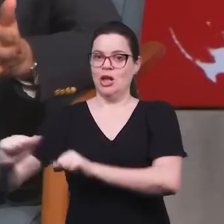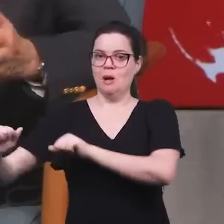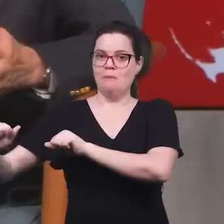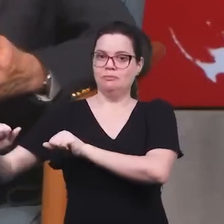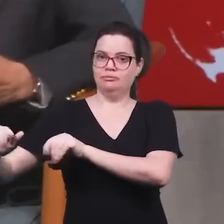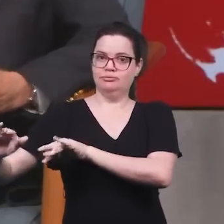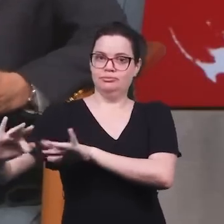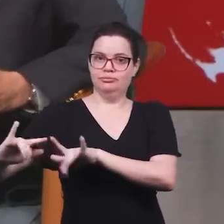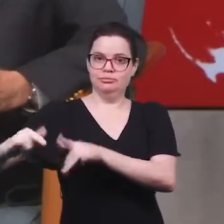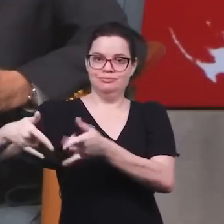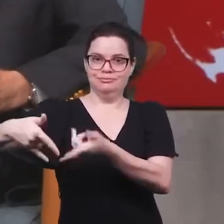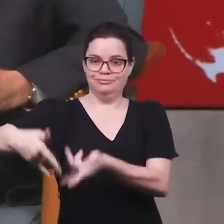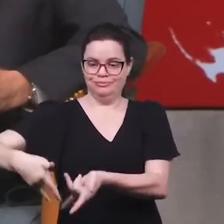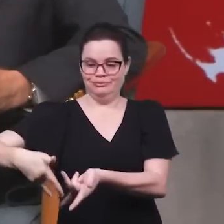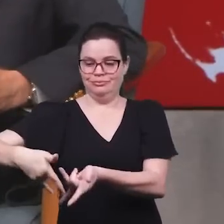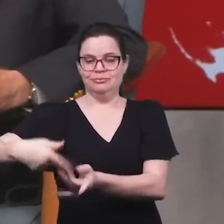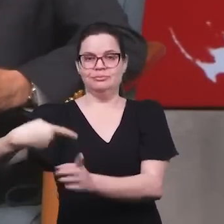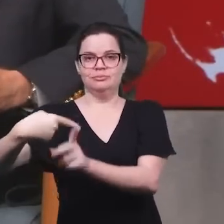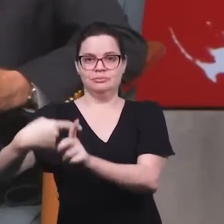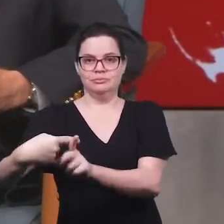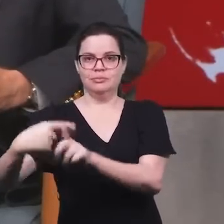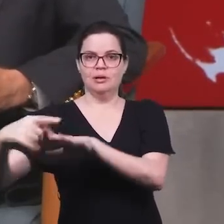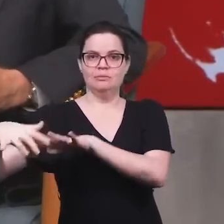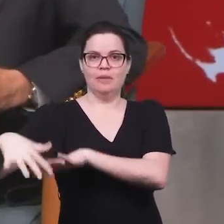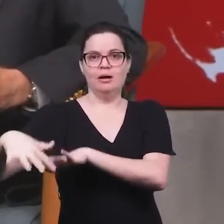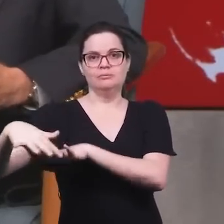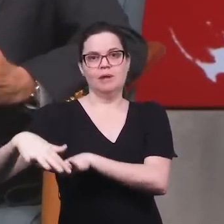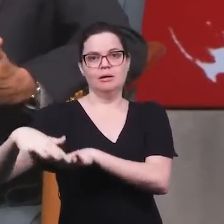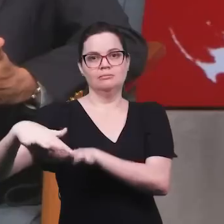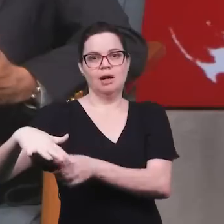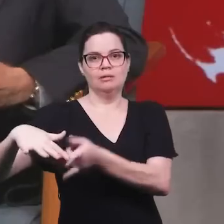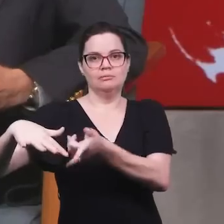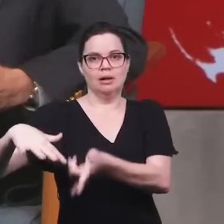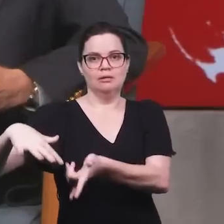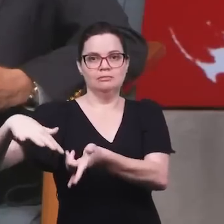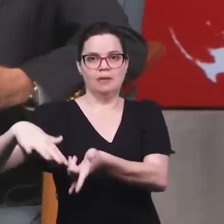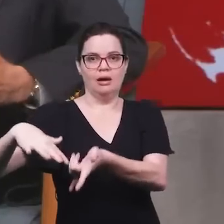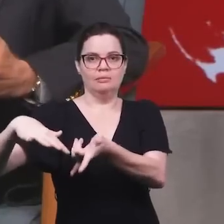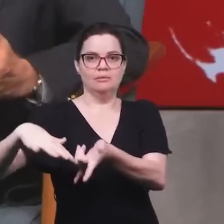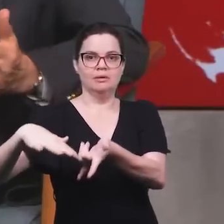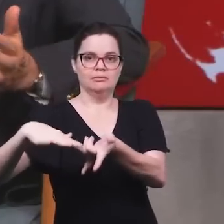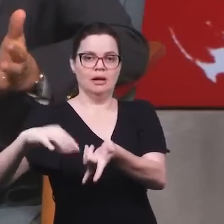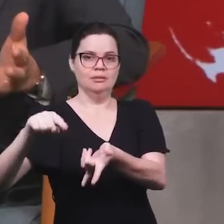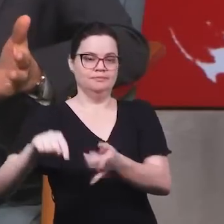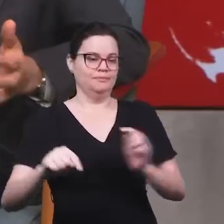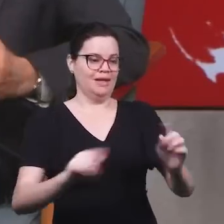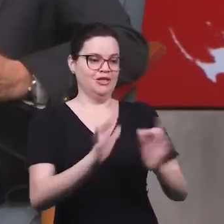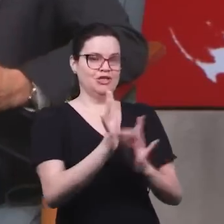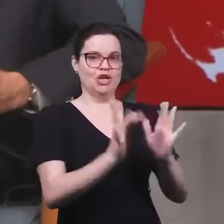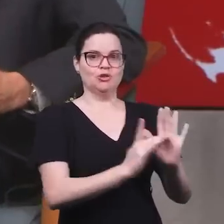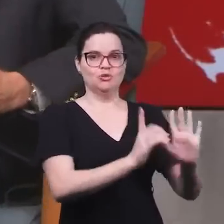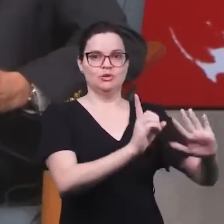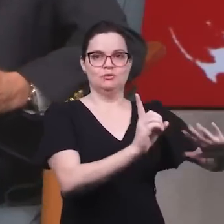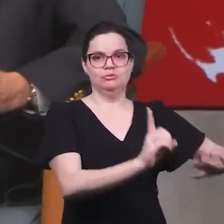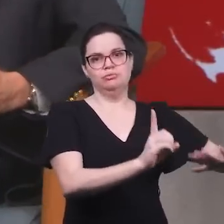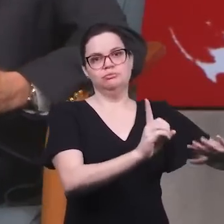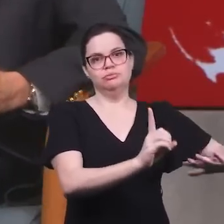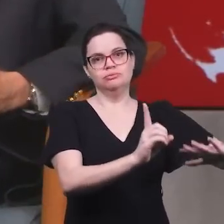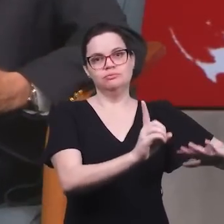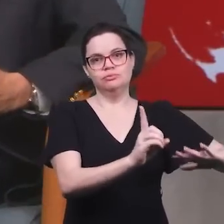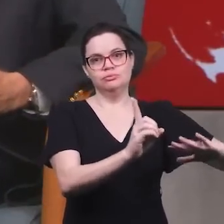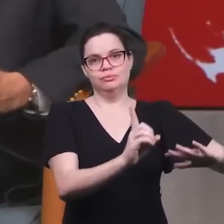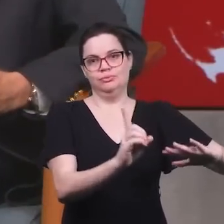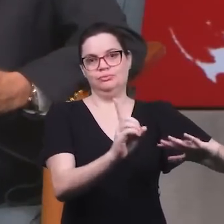da saída do filho, o cortejo fúnebre dali,